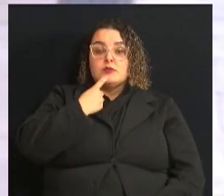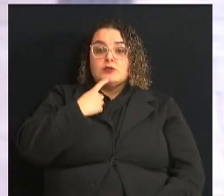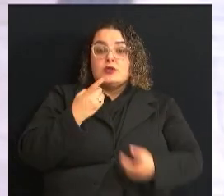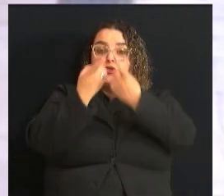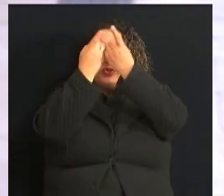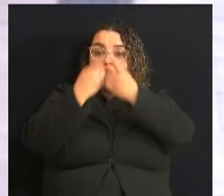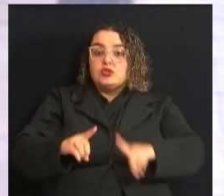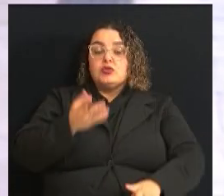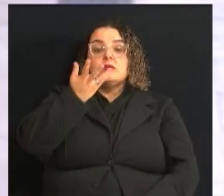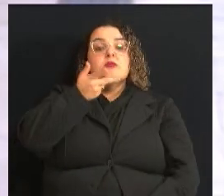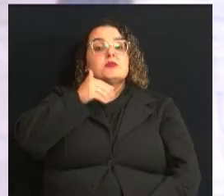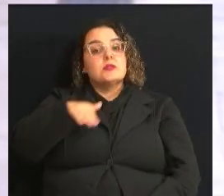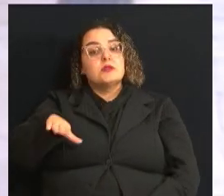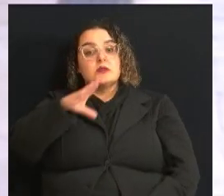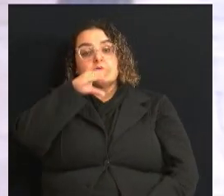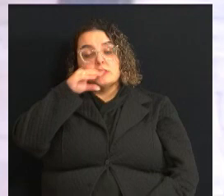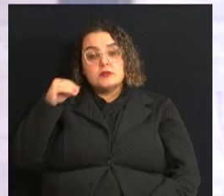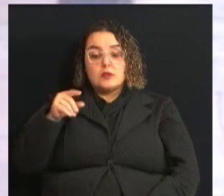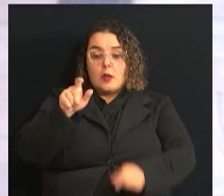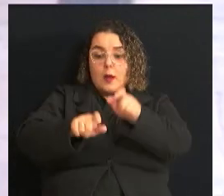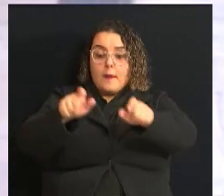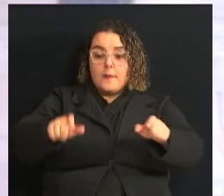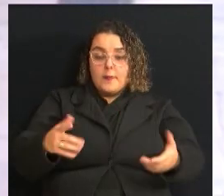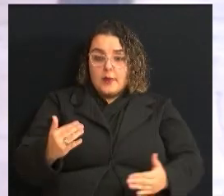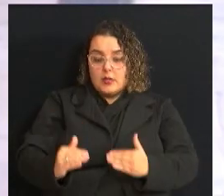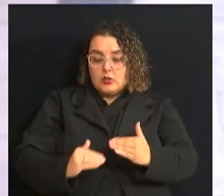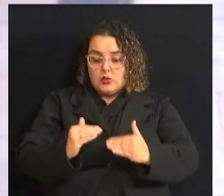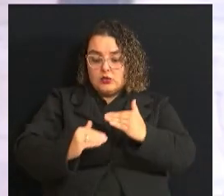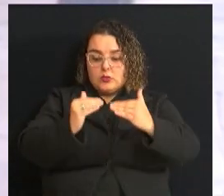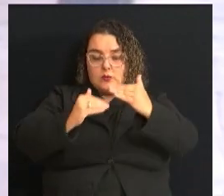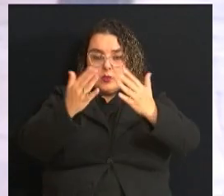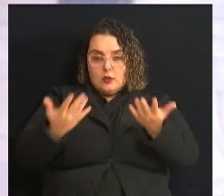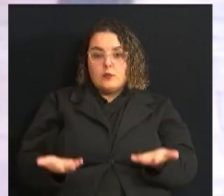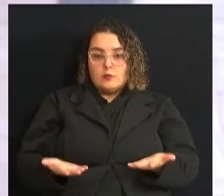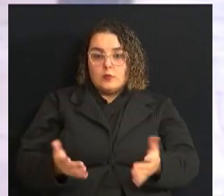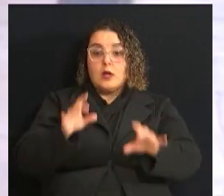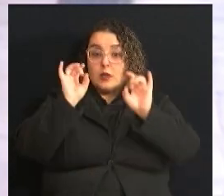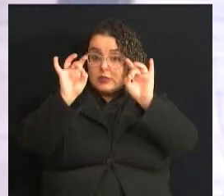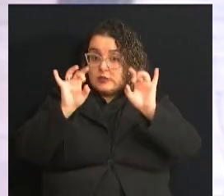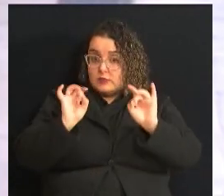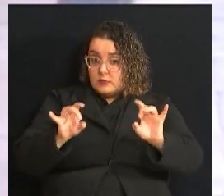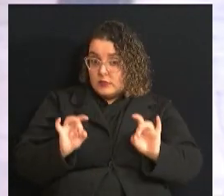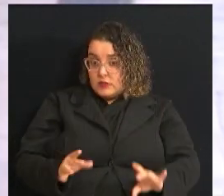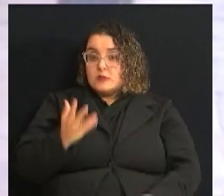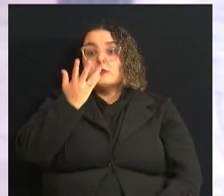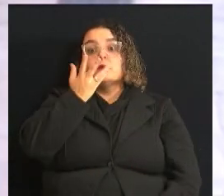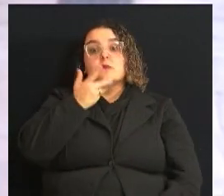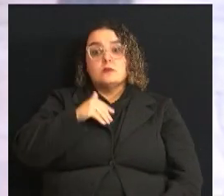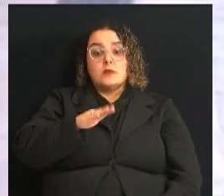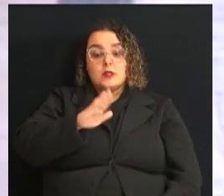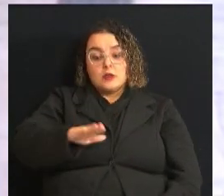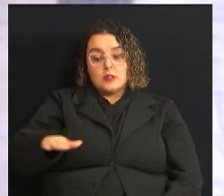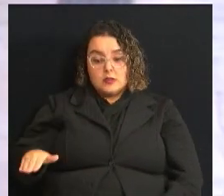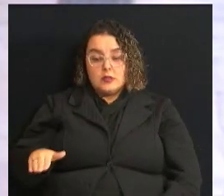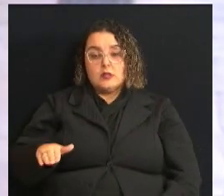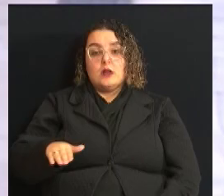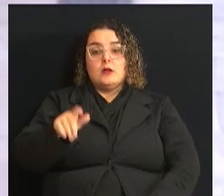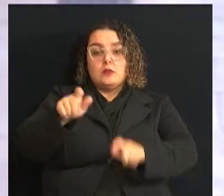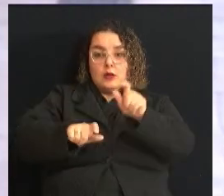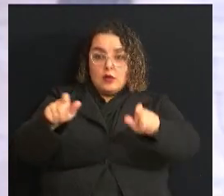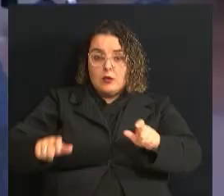crianças, adolescentes e pessoas em desenvolvimento, especialmente para pessoas em condições de